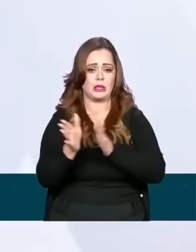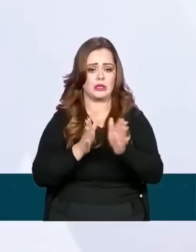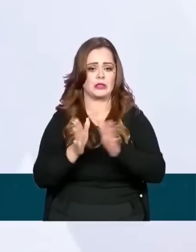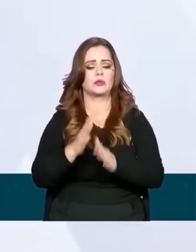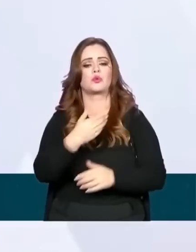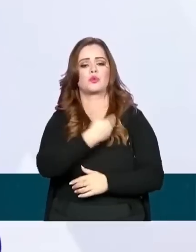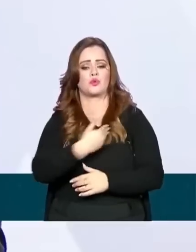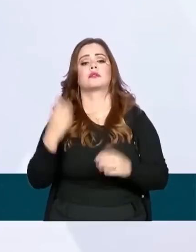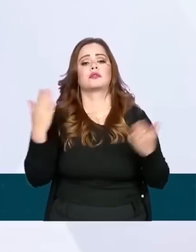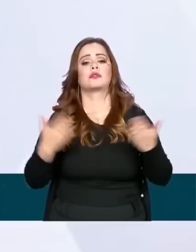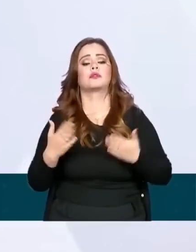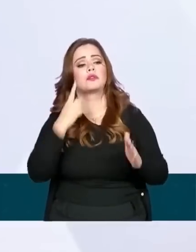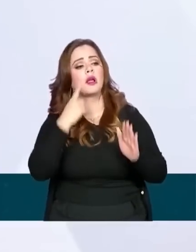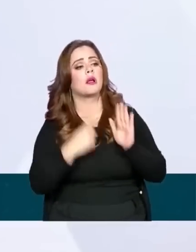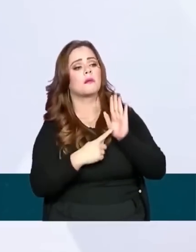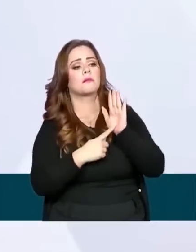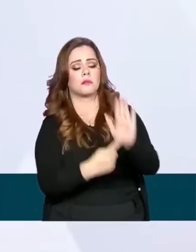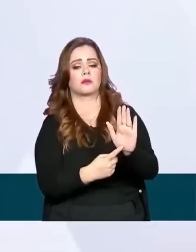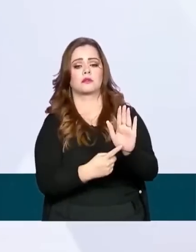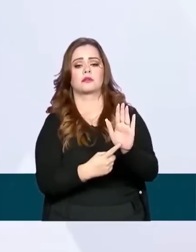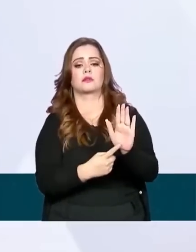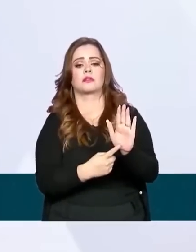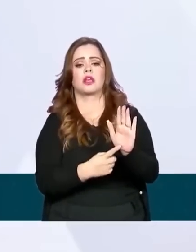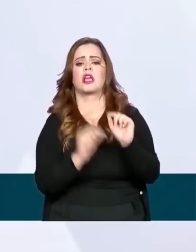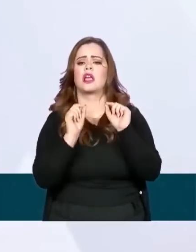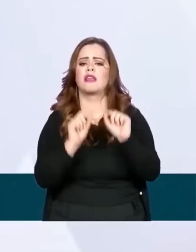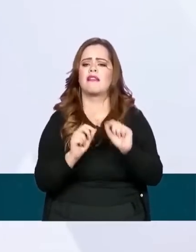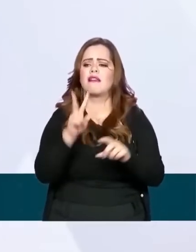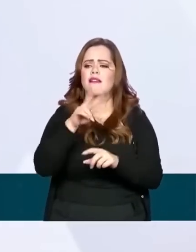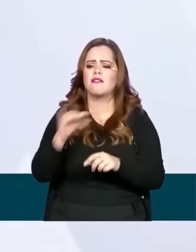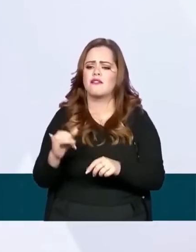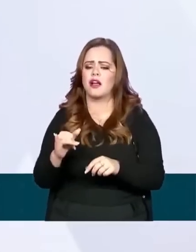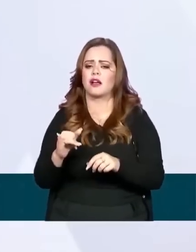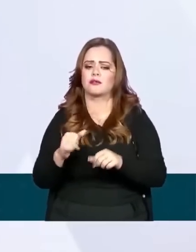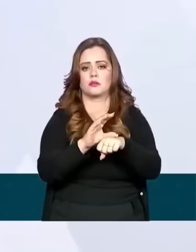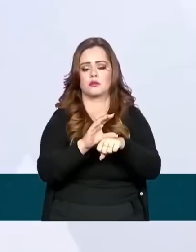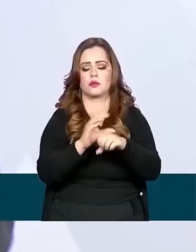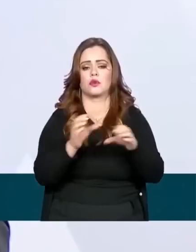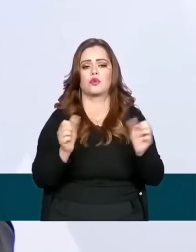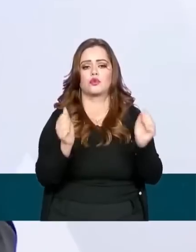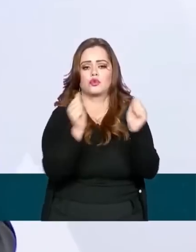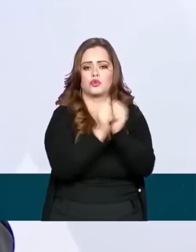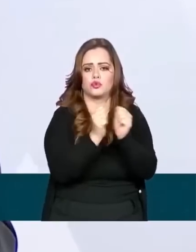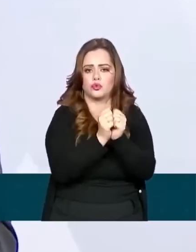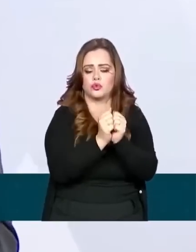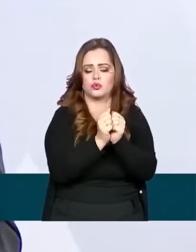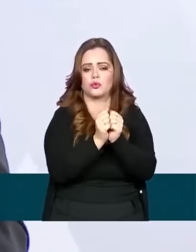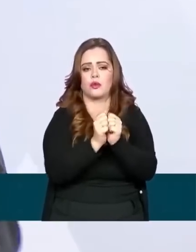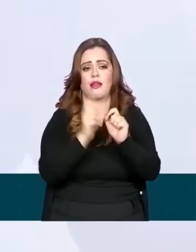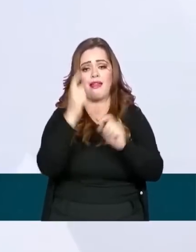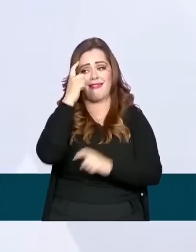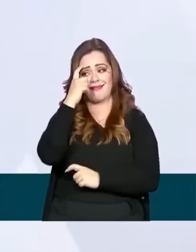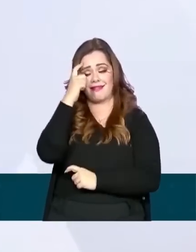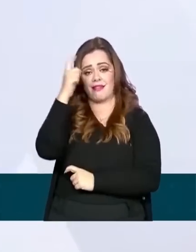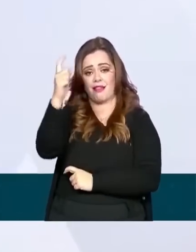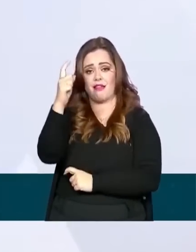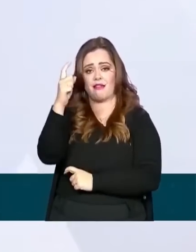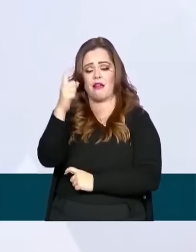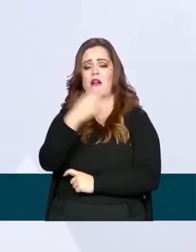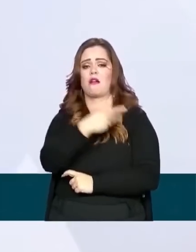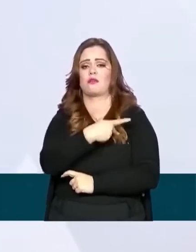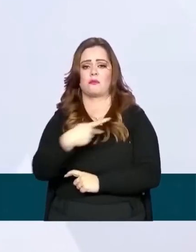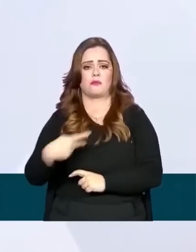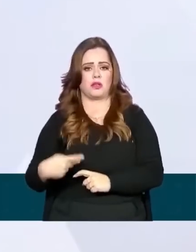República. O governo eleito já deu mostras de que vai reverter esse quadro. Manter o Conselho foi ideia desse, que é um